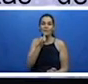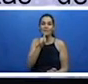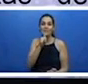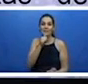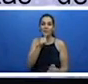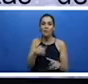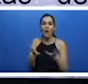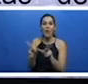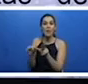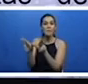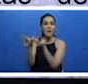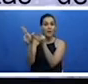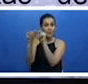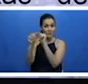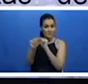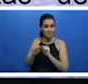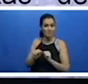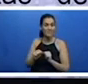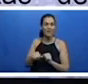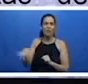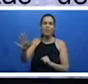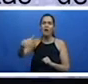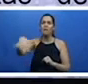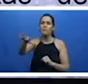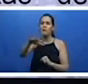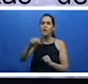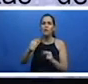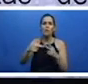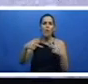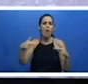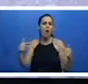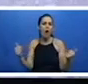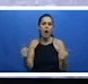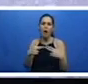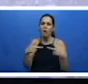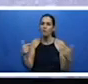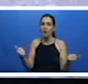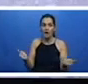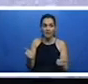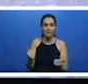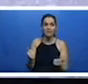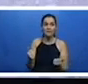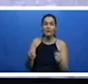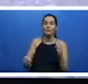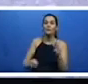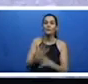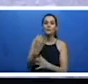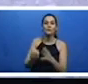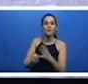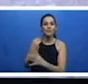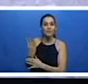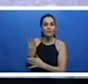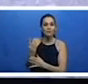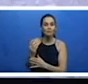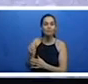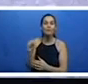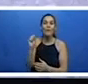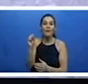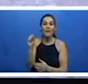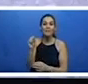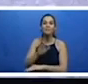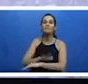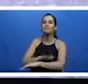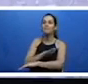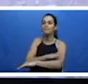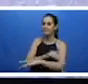libélulas. Neste ambiente, com maior diversidade, que surgiram os anfíbios. Há 400 milhões